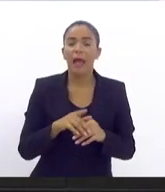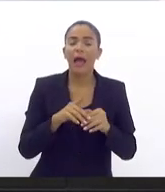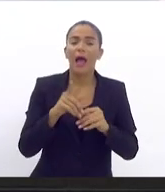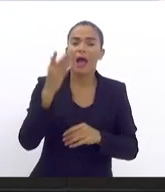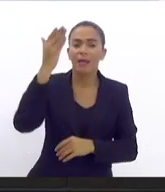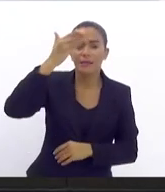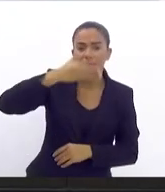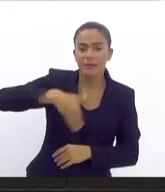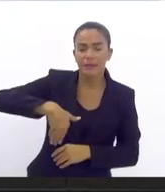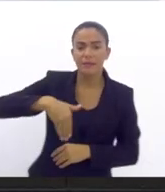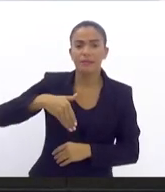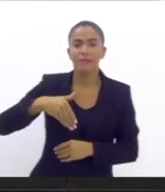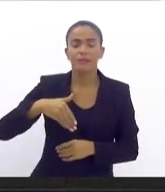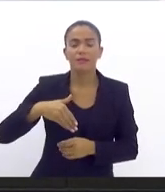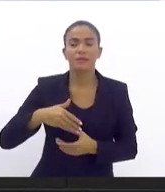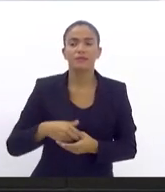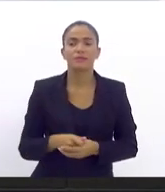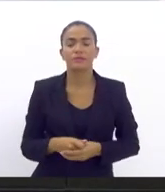atestado de